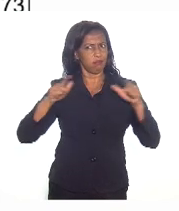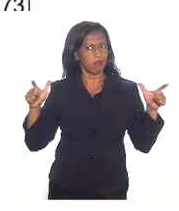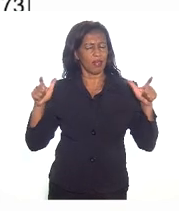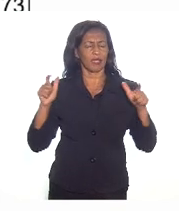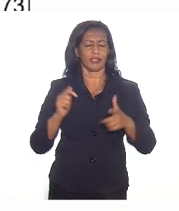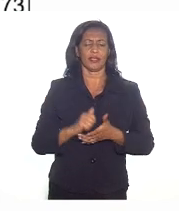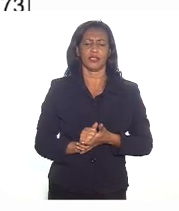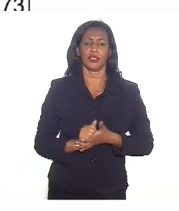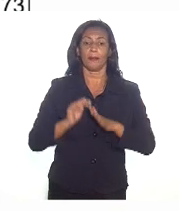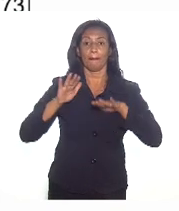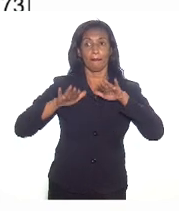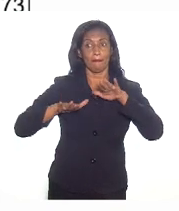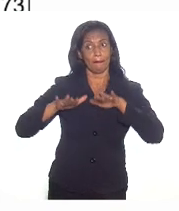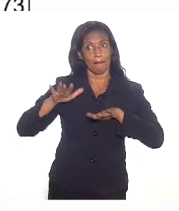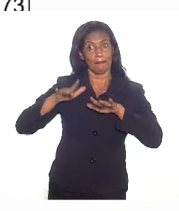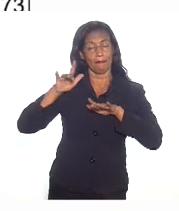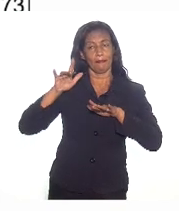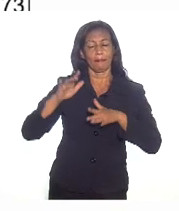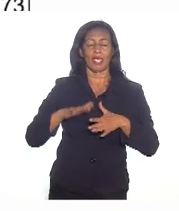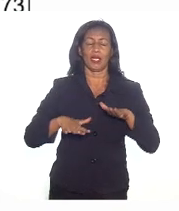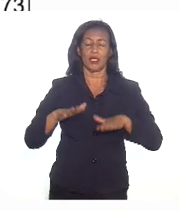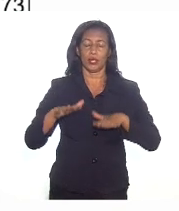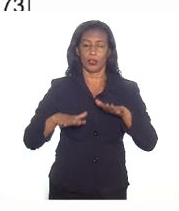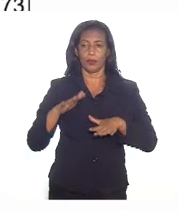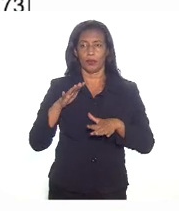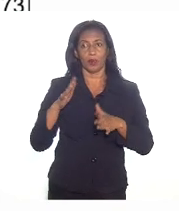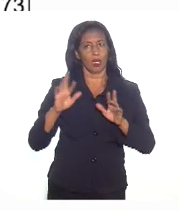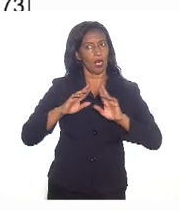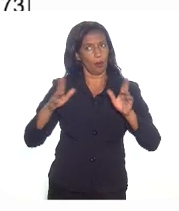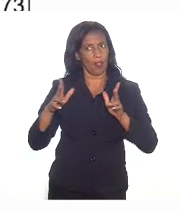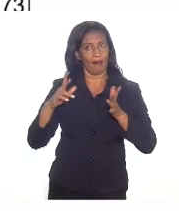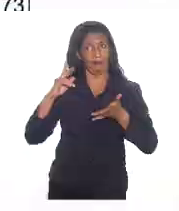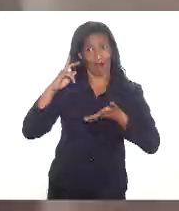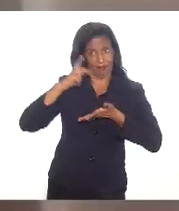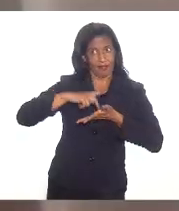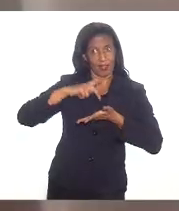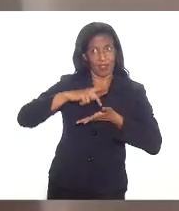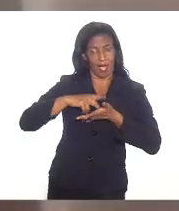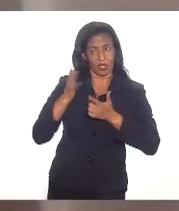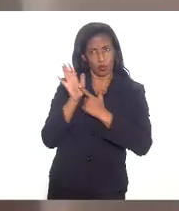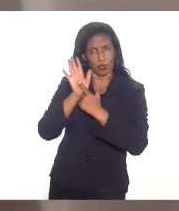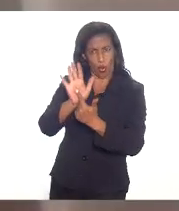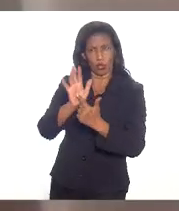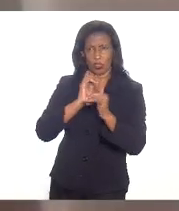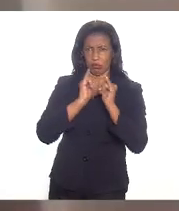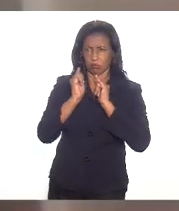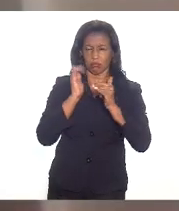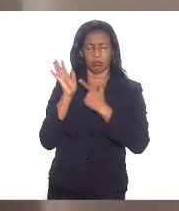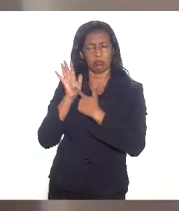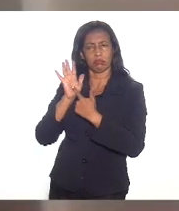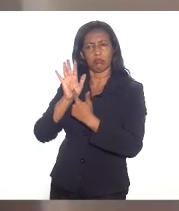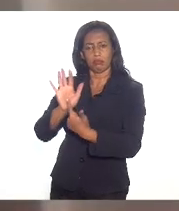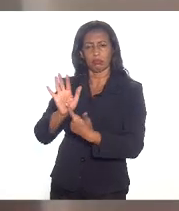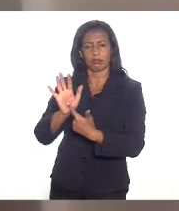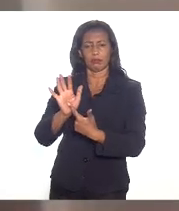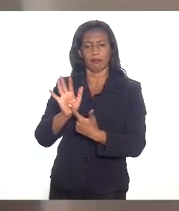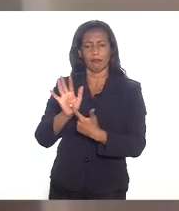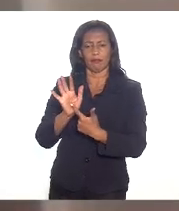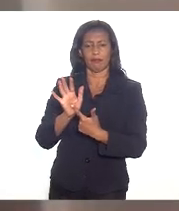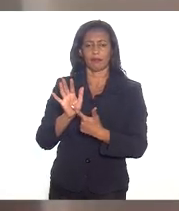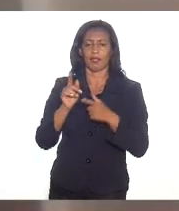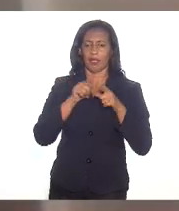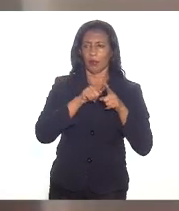demais meses, né? E isso não é fato. Né? Tá, esses dados aí mostram com clareza que, pelo menos do ponto de vista, e